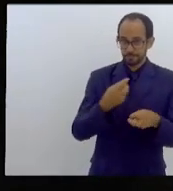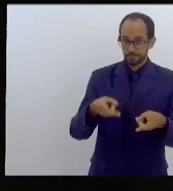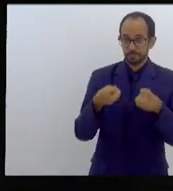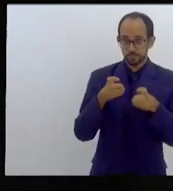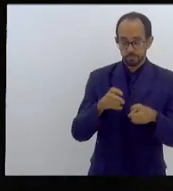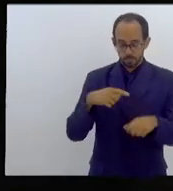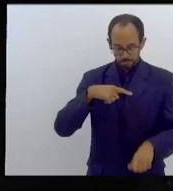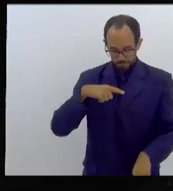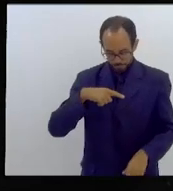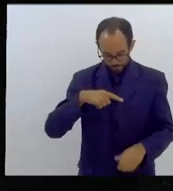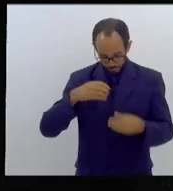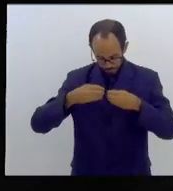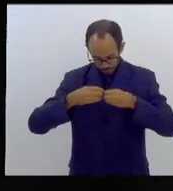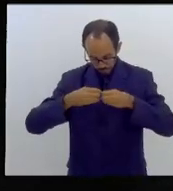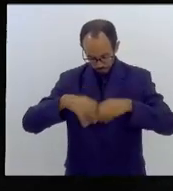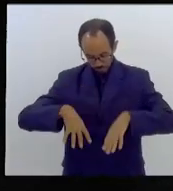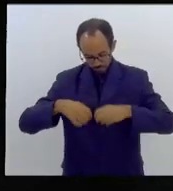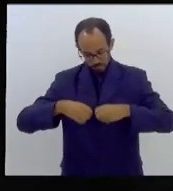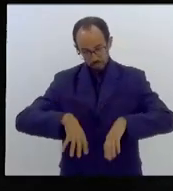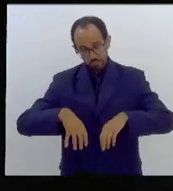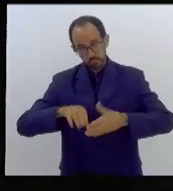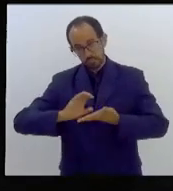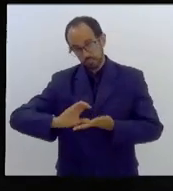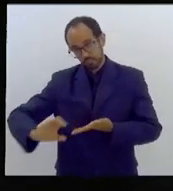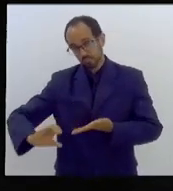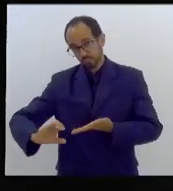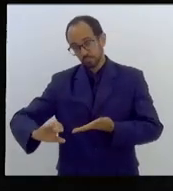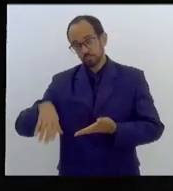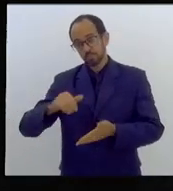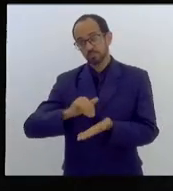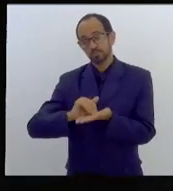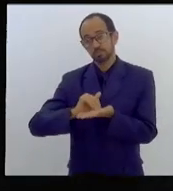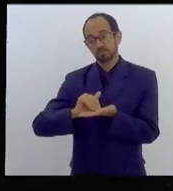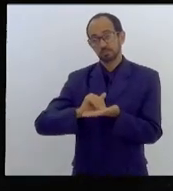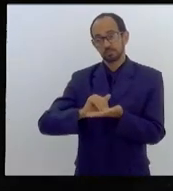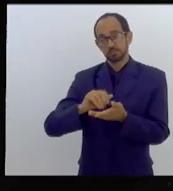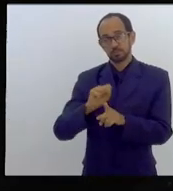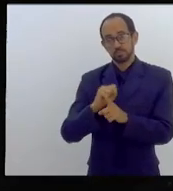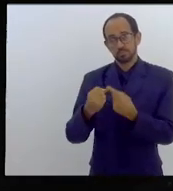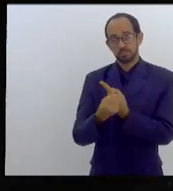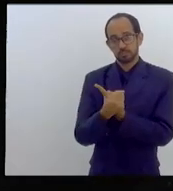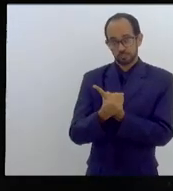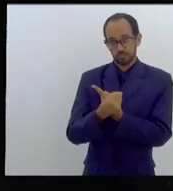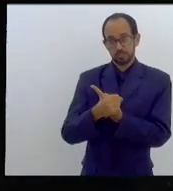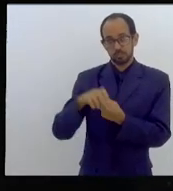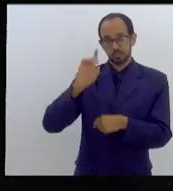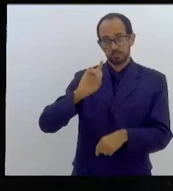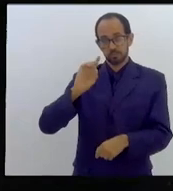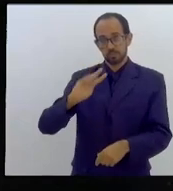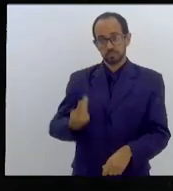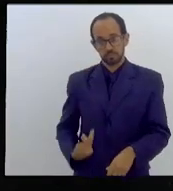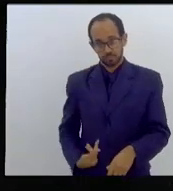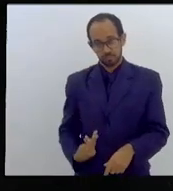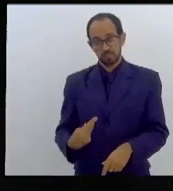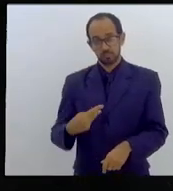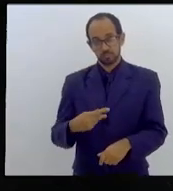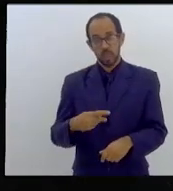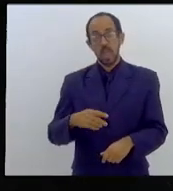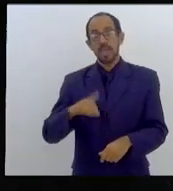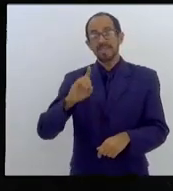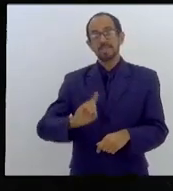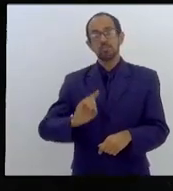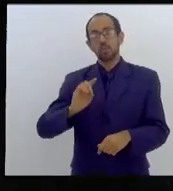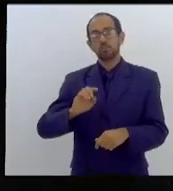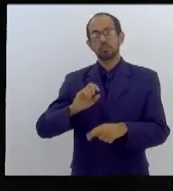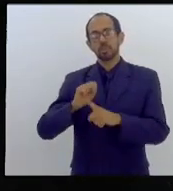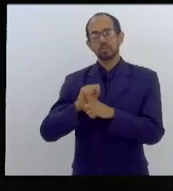uma perda no orçamento da Secretaria de Assistência Social e Direitos Humanos, perdão, de Desenvolvimento